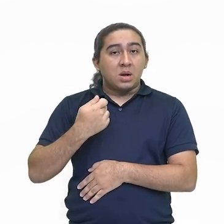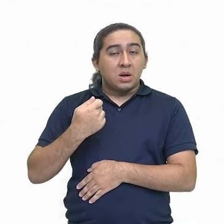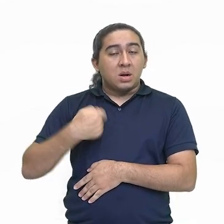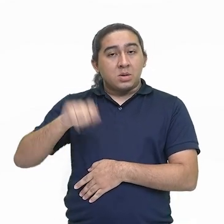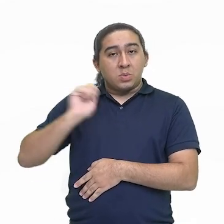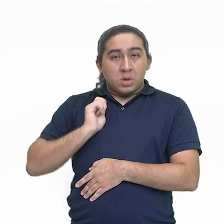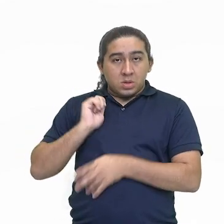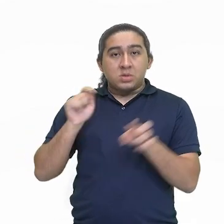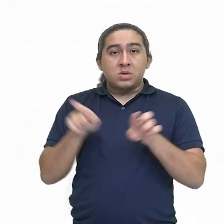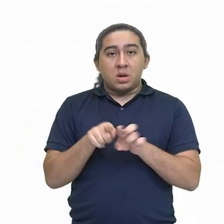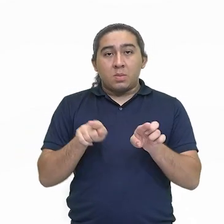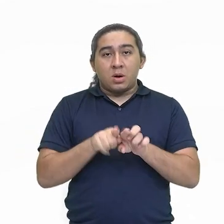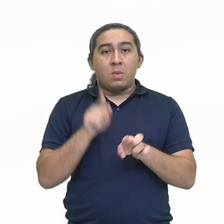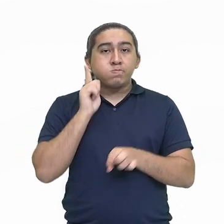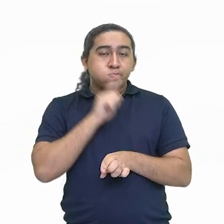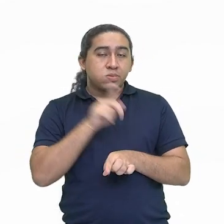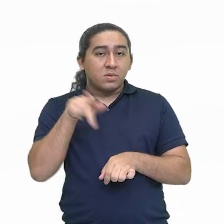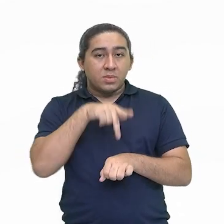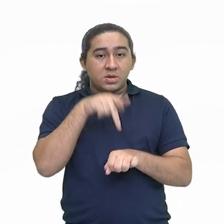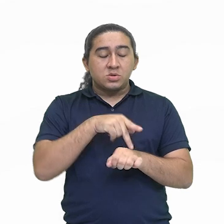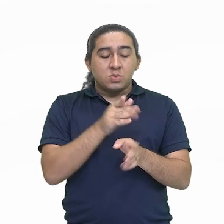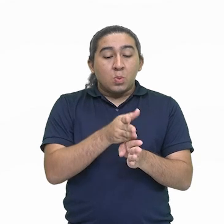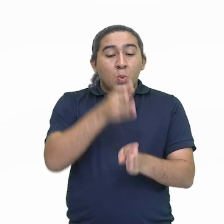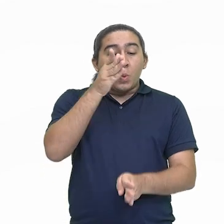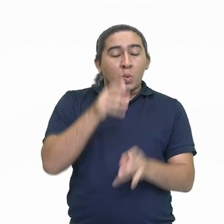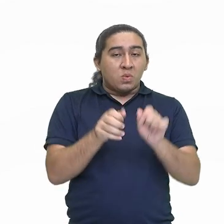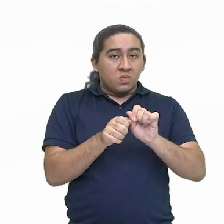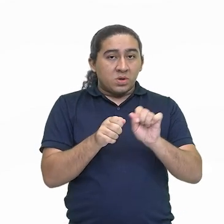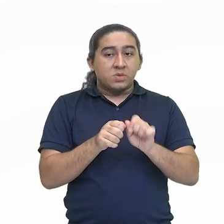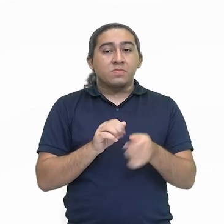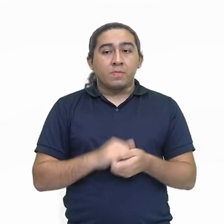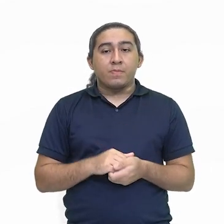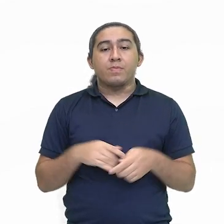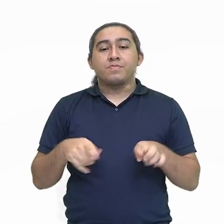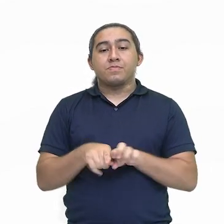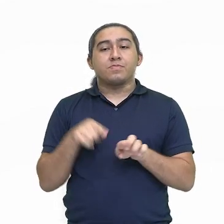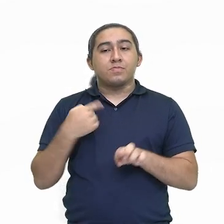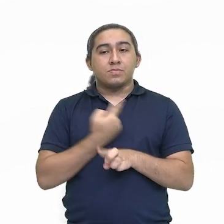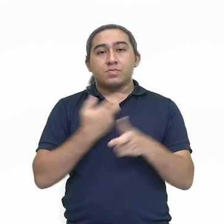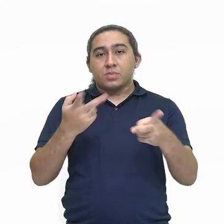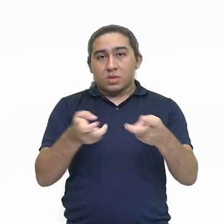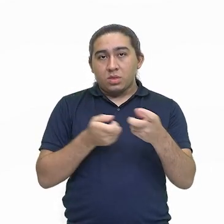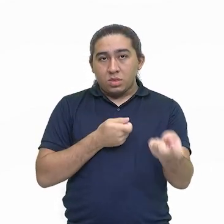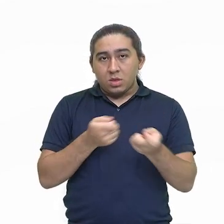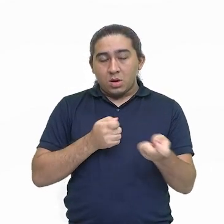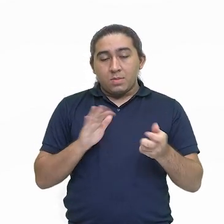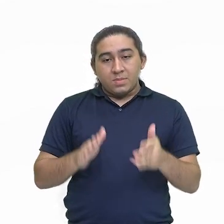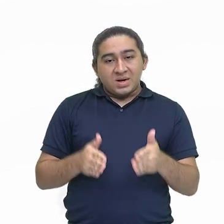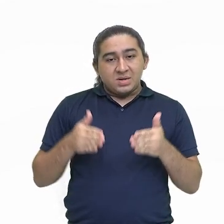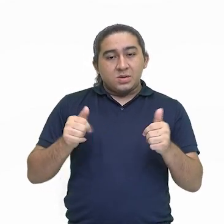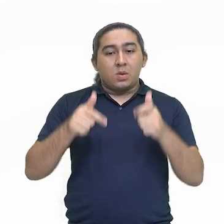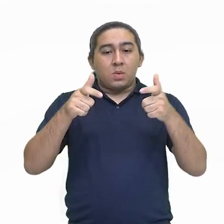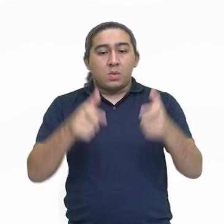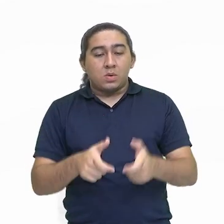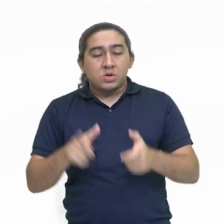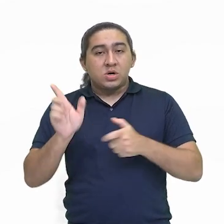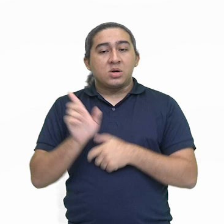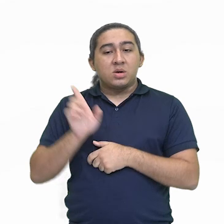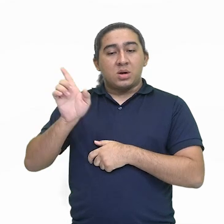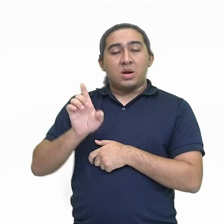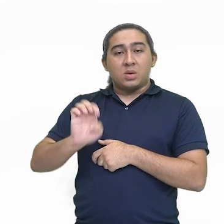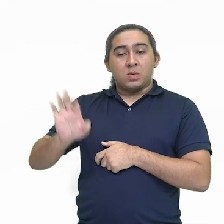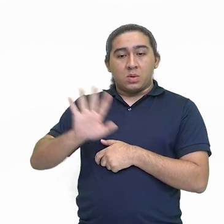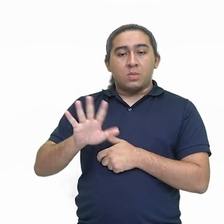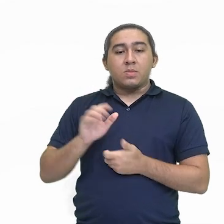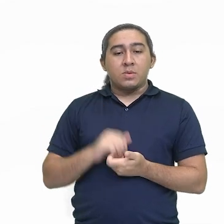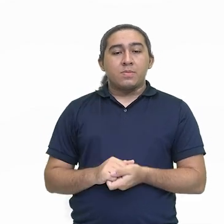nas fronteiras, né? E aí a gente vai observar também esse controle maior aí no continente europeu.